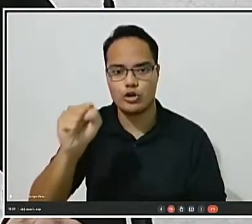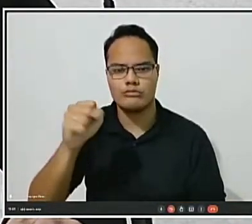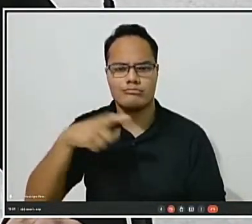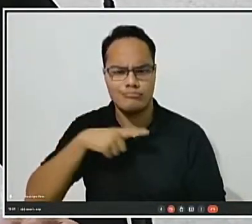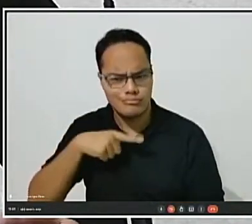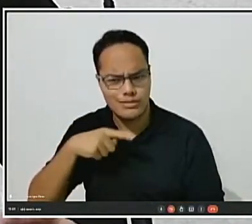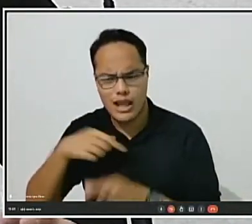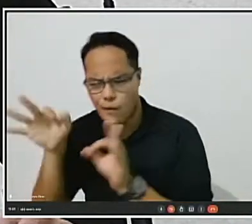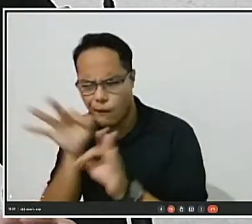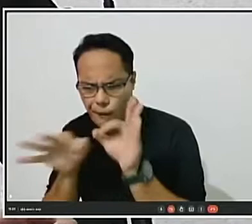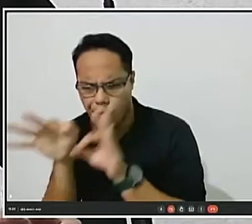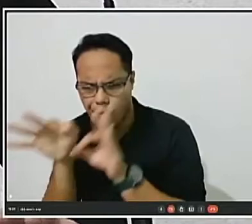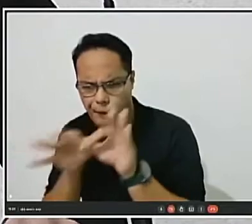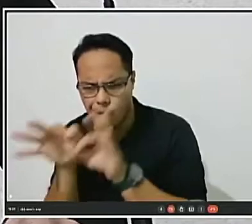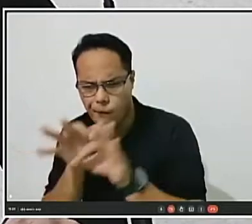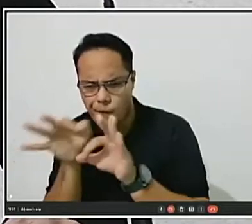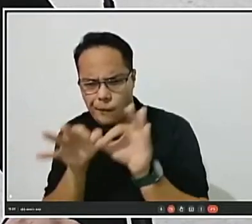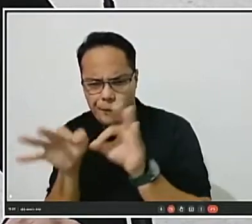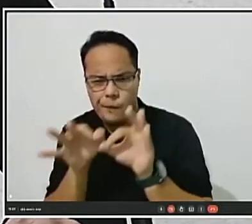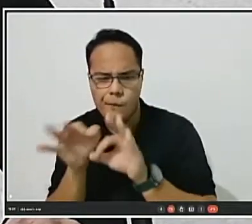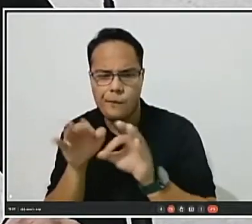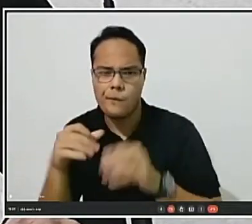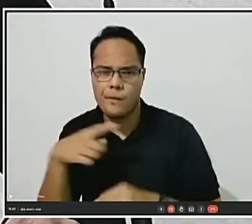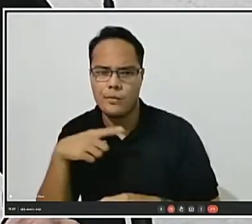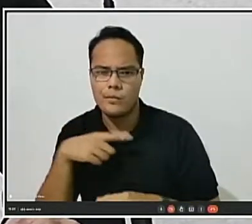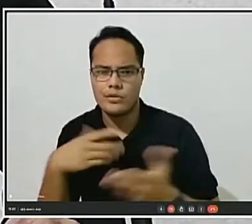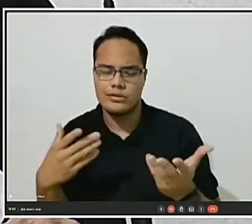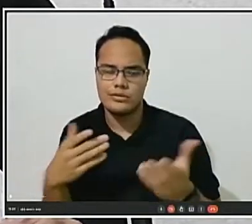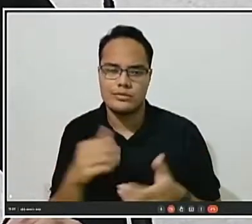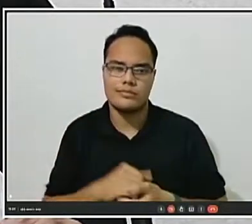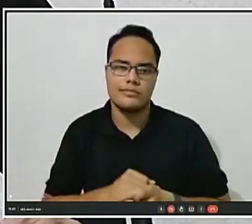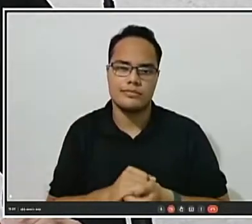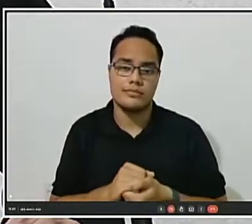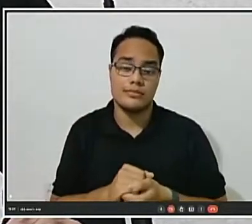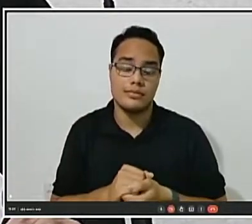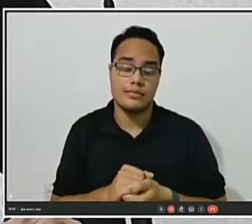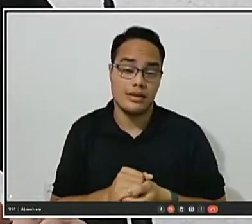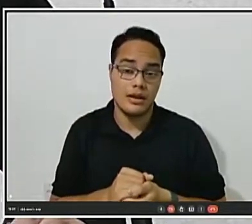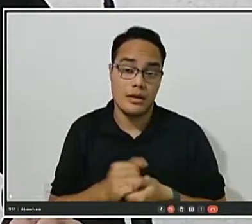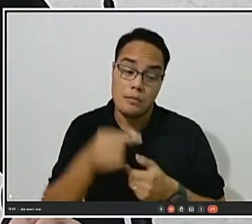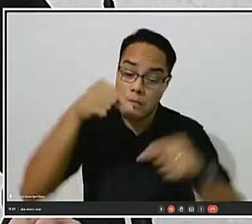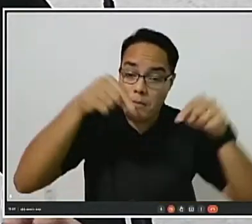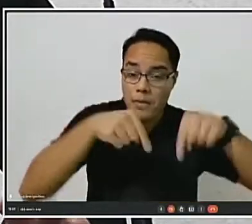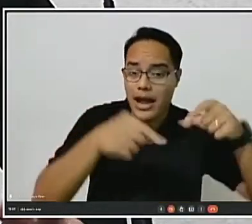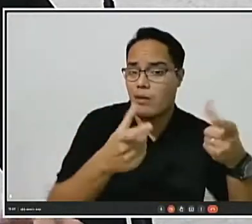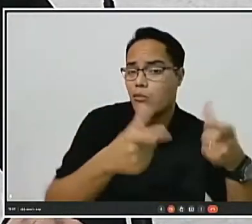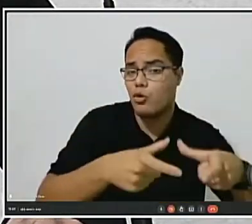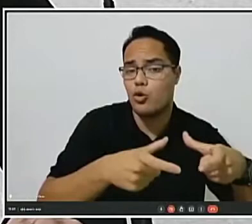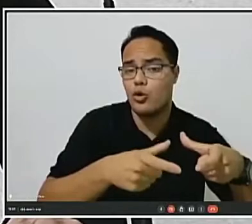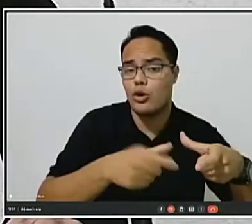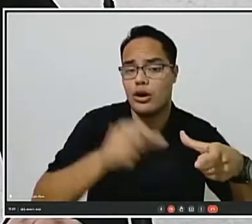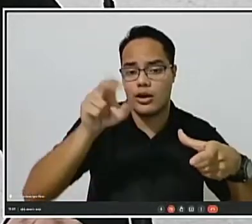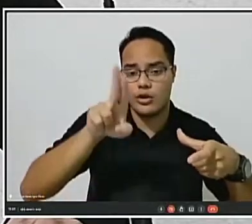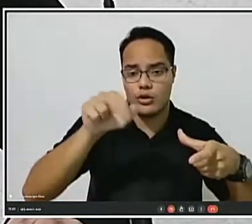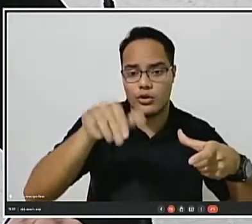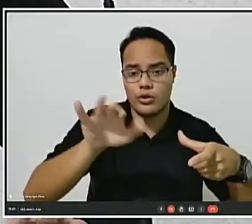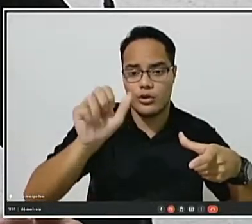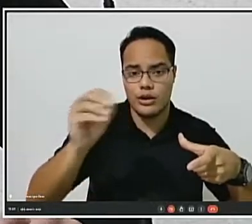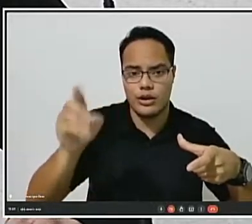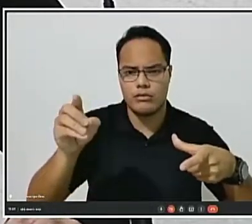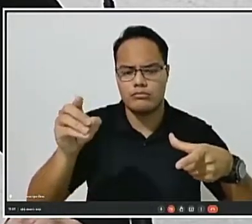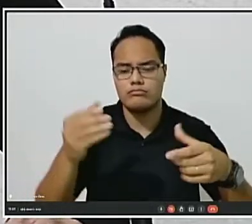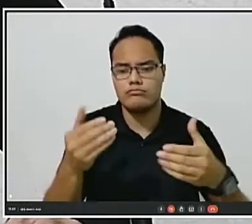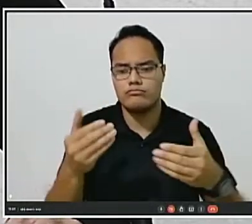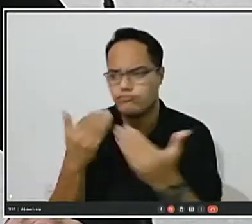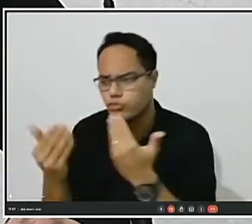certo? A realidade é de União da Vitória, tá? Até, inclusive, eu conversei com ele, e sem custo para o município. Tanto é